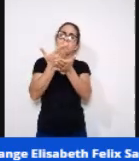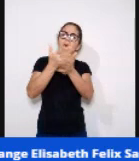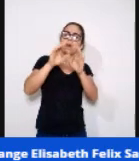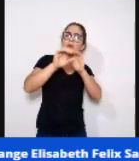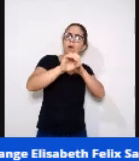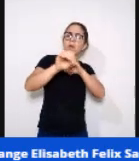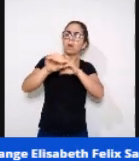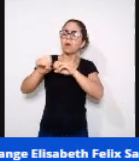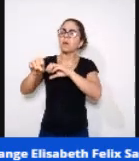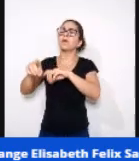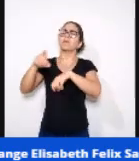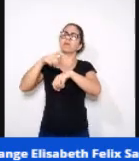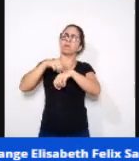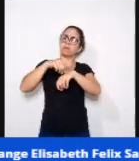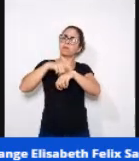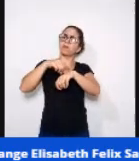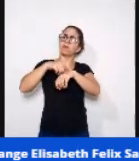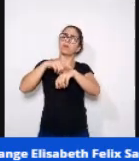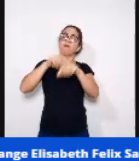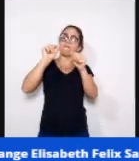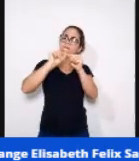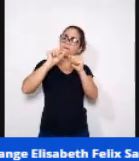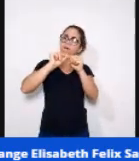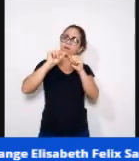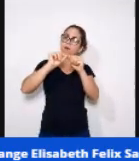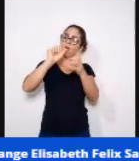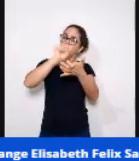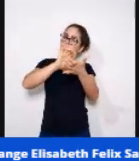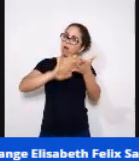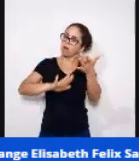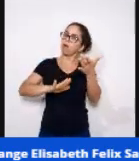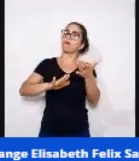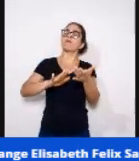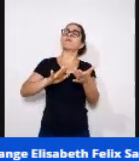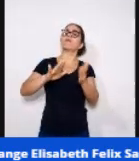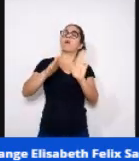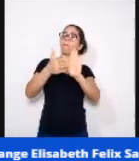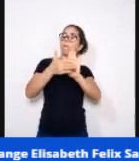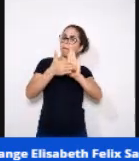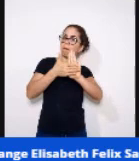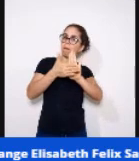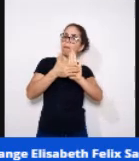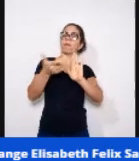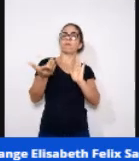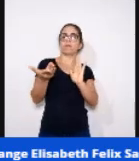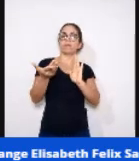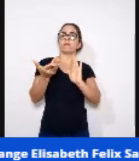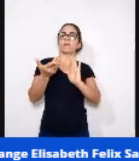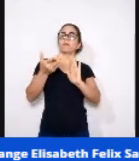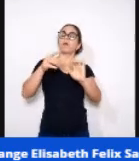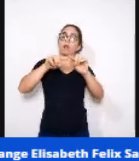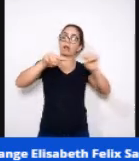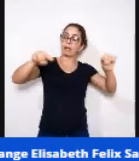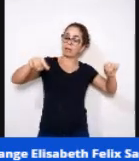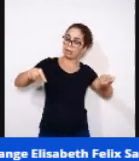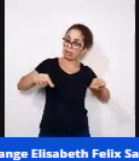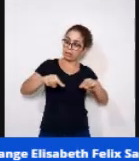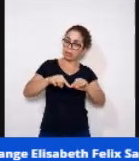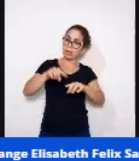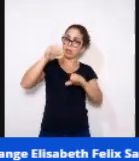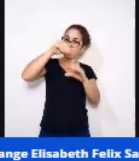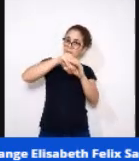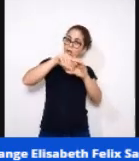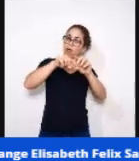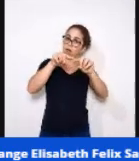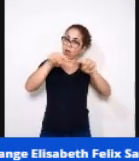das atividades propostas, que sejam elas atividade em classe ou atividade extra-classe. Por que disso? Por que nós